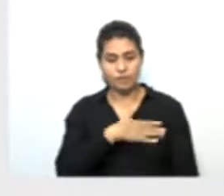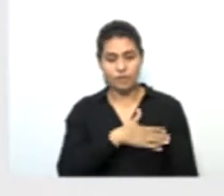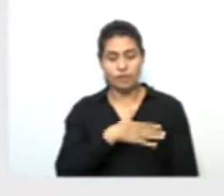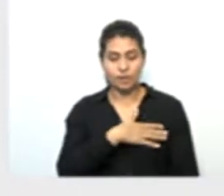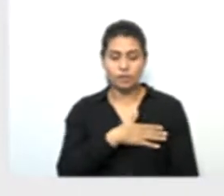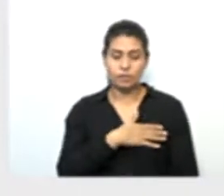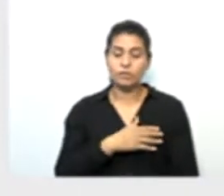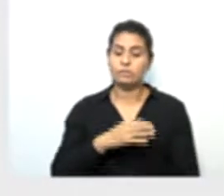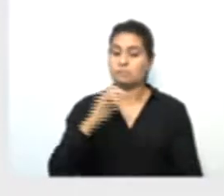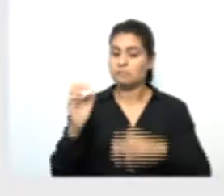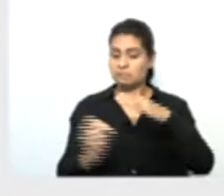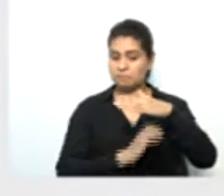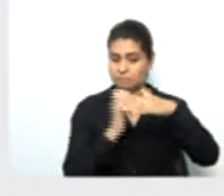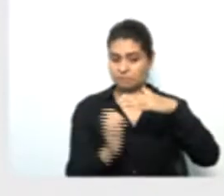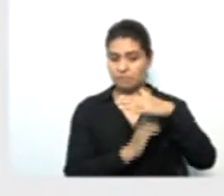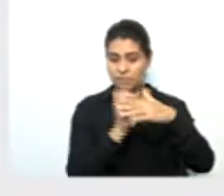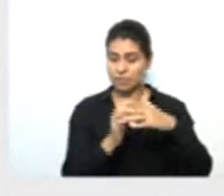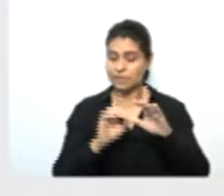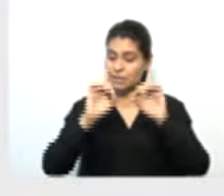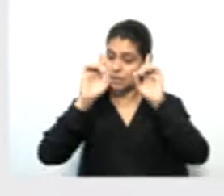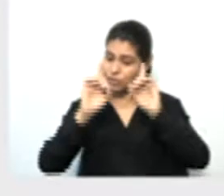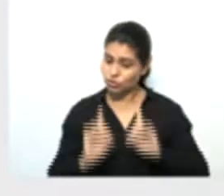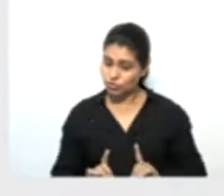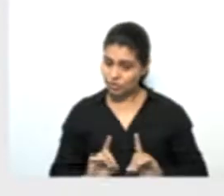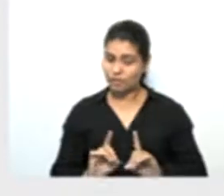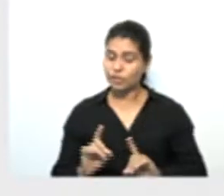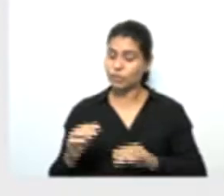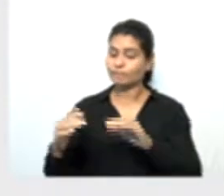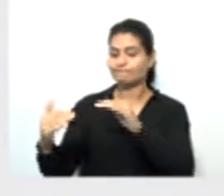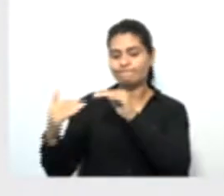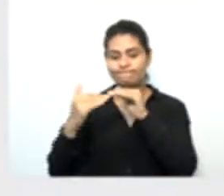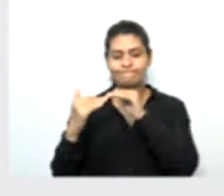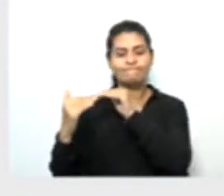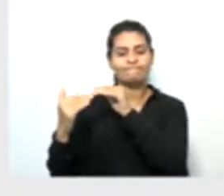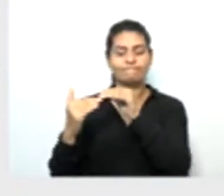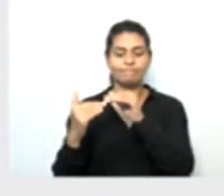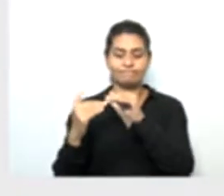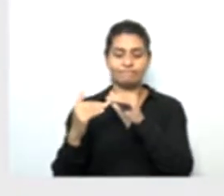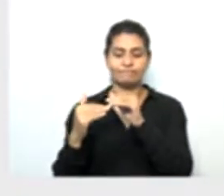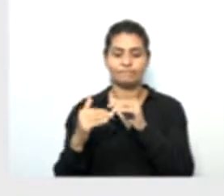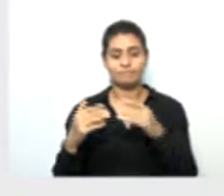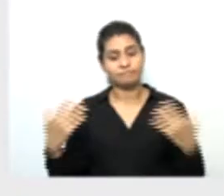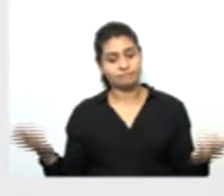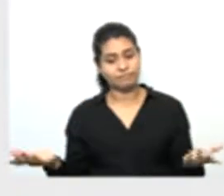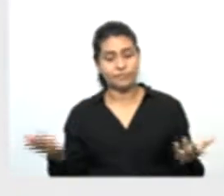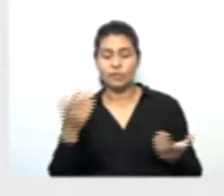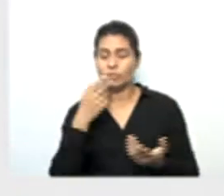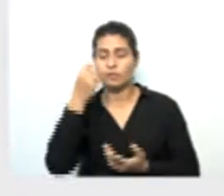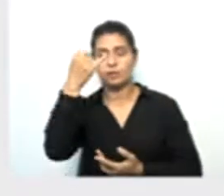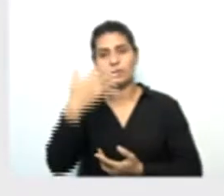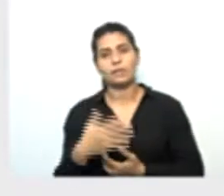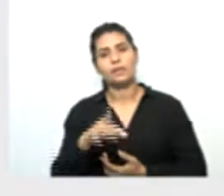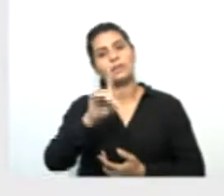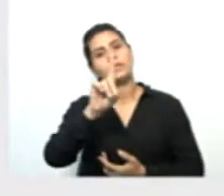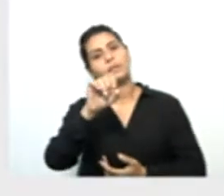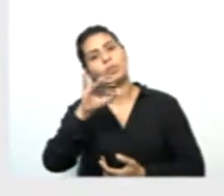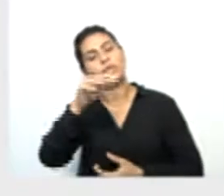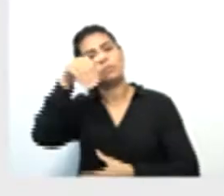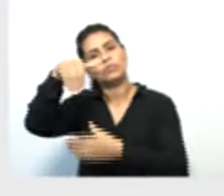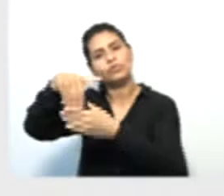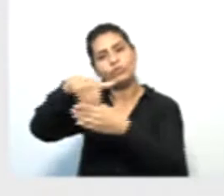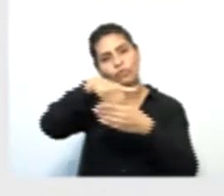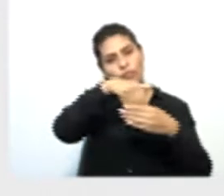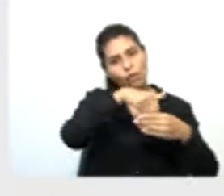satisfeitas por meio de uma empresa democraticamente controlada. Democraticamente, como a gente está falando, né? Por meio do voto,